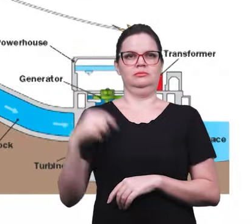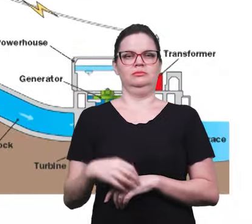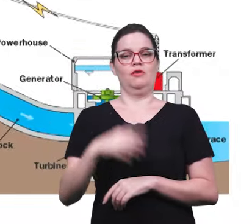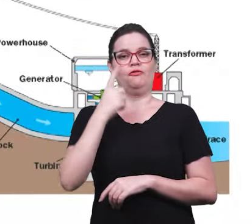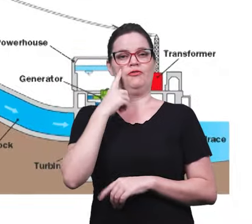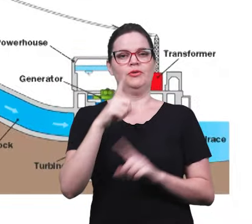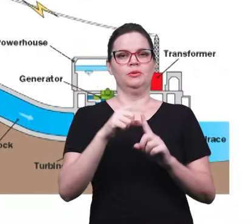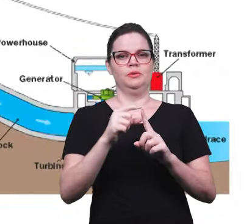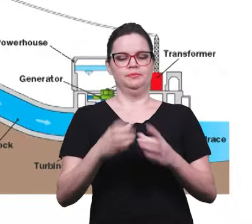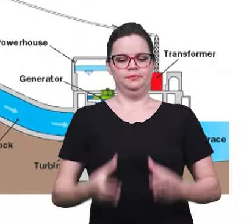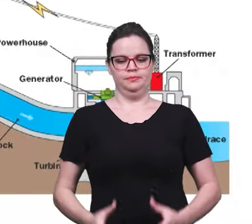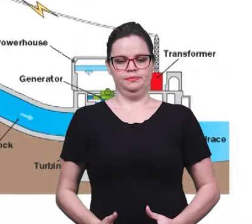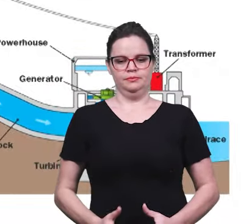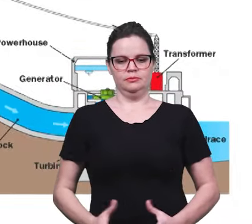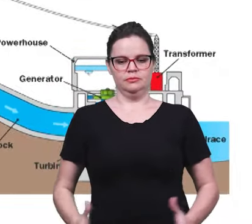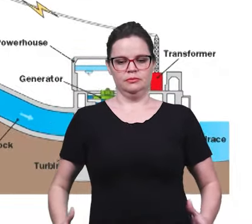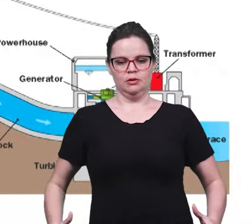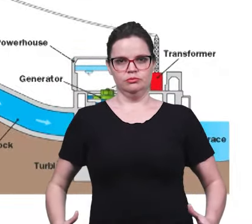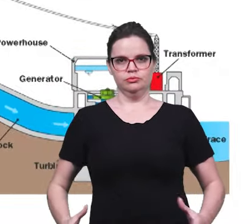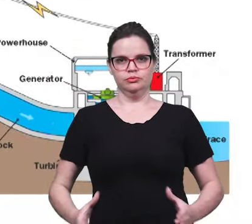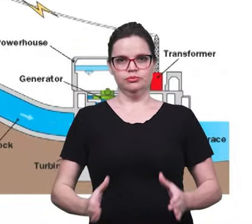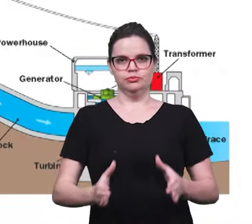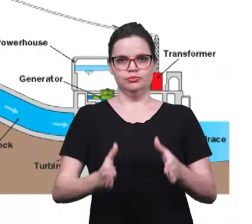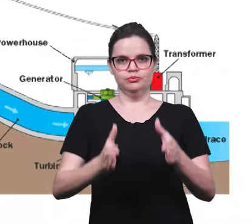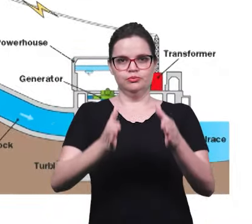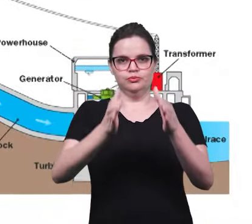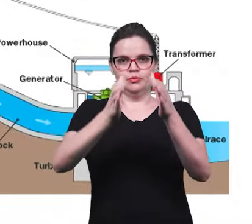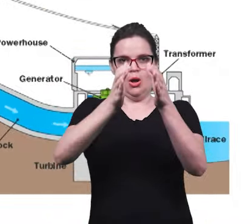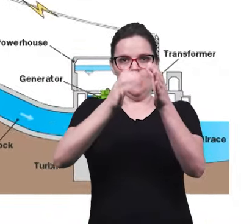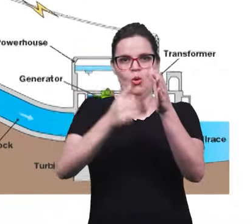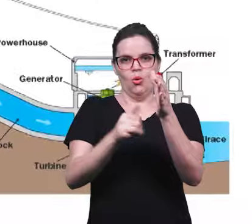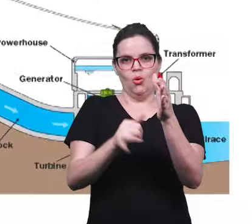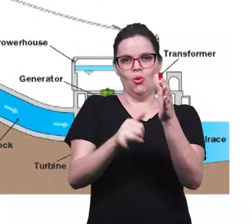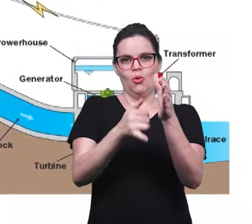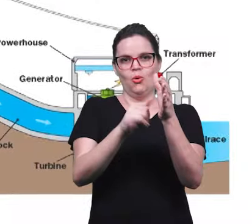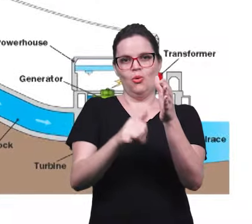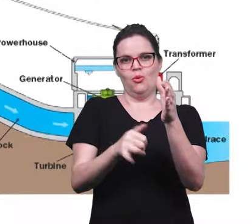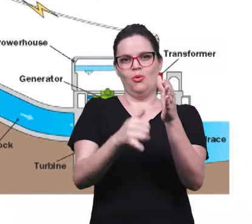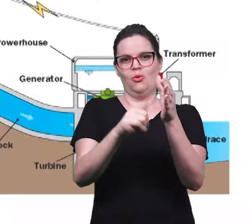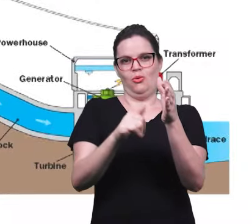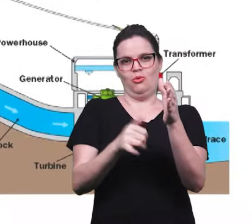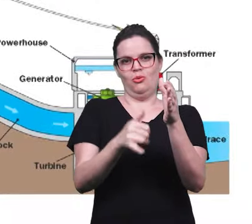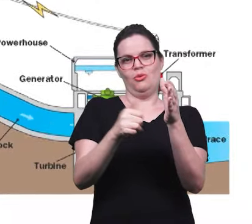né? A primeira é o sistema de geração de energia através de uma usina